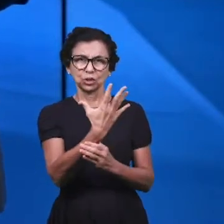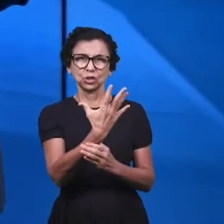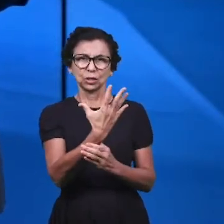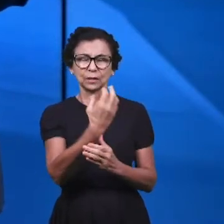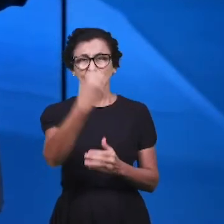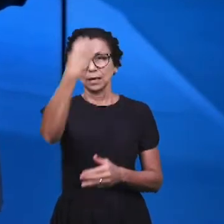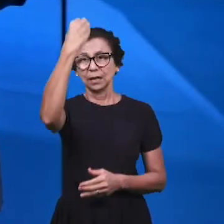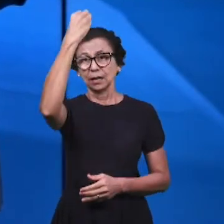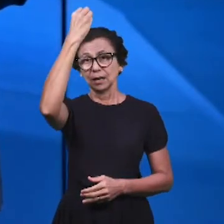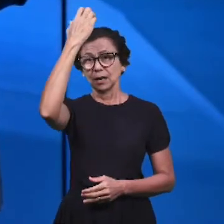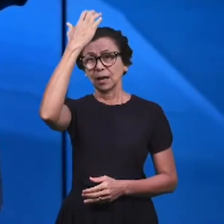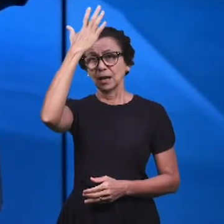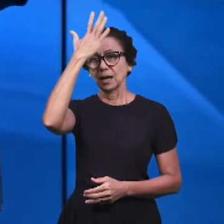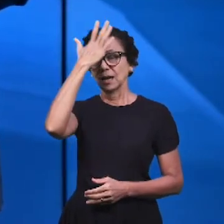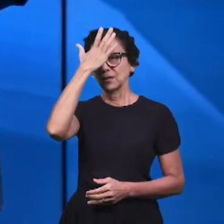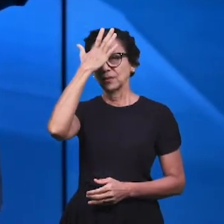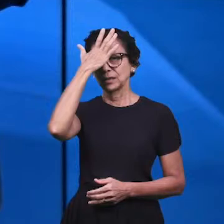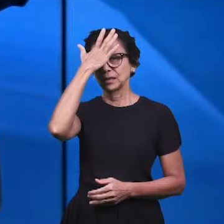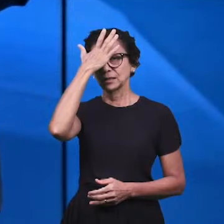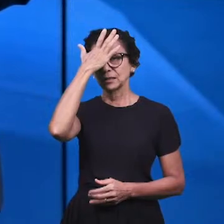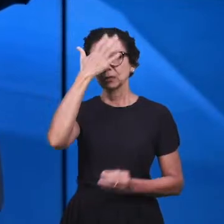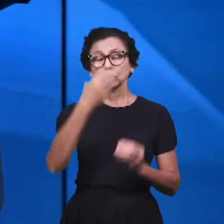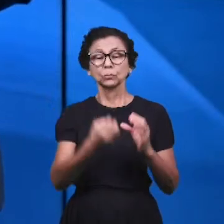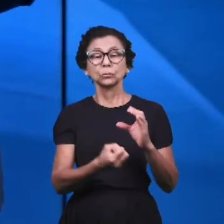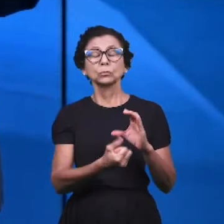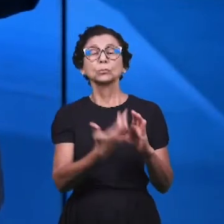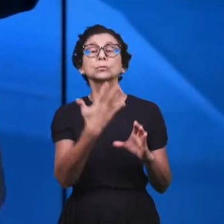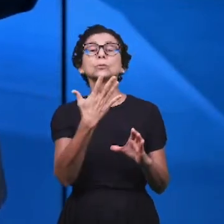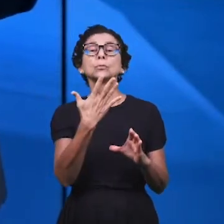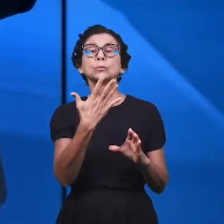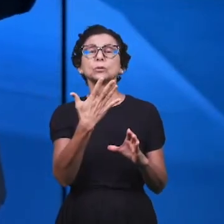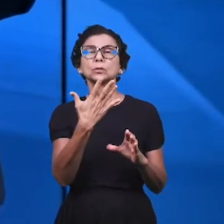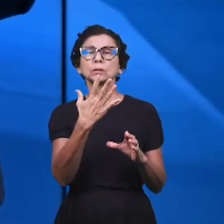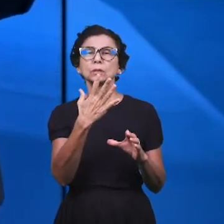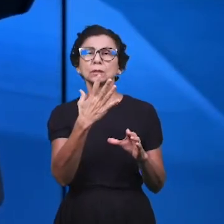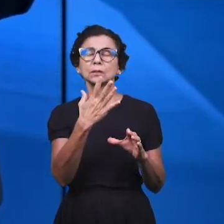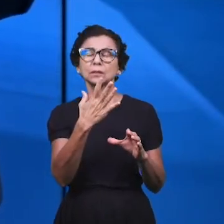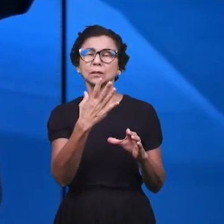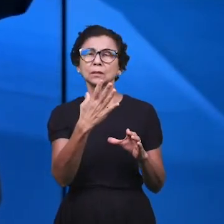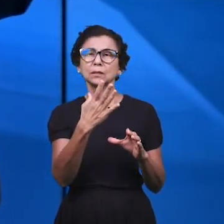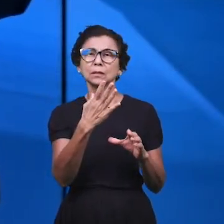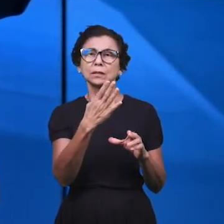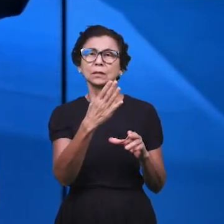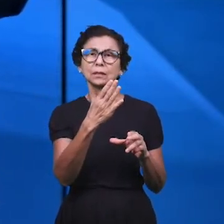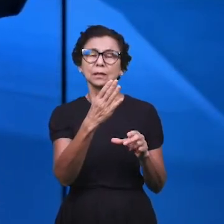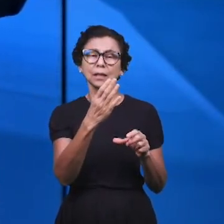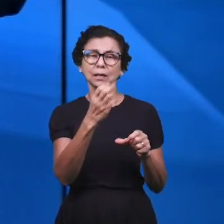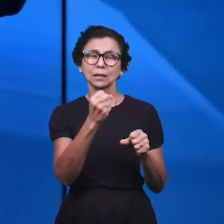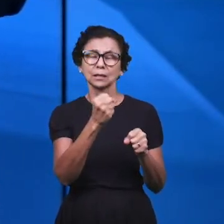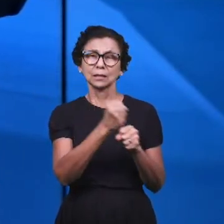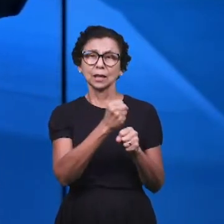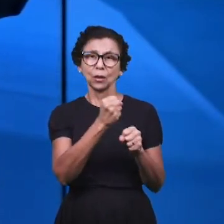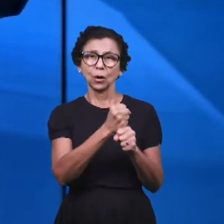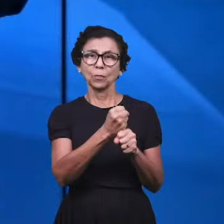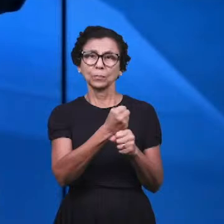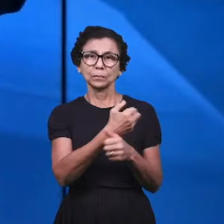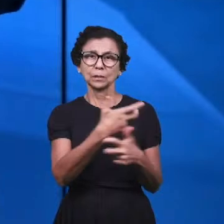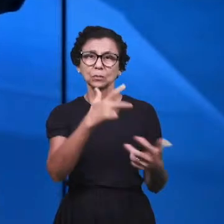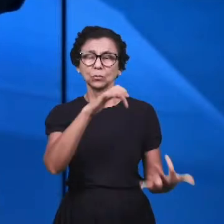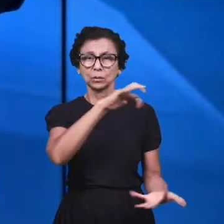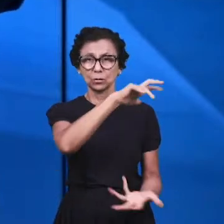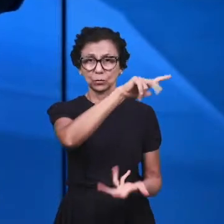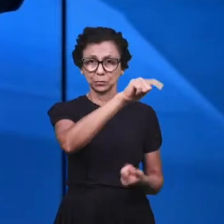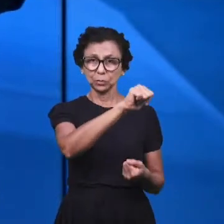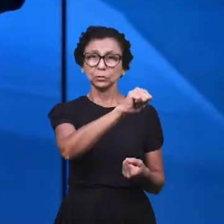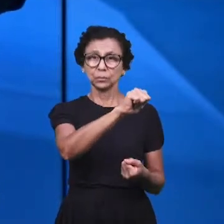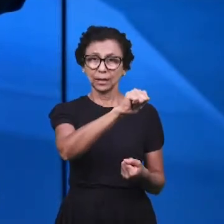emergir, é uma coisa de baixo para cima, ela surge, né? Da obra criadora, porque a obra criadora é assim mesmo, é aquilo que é terreno, aquilo que é de baixo para